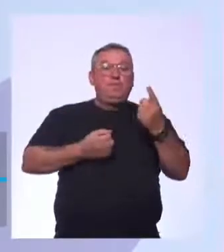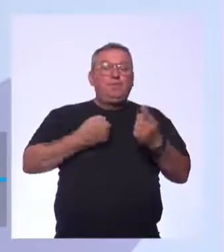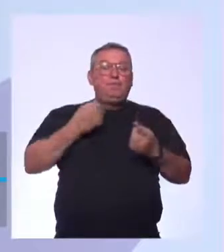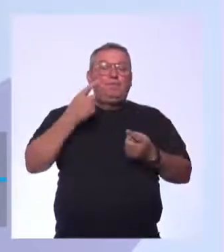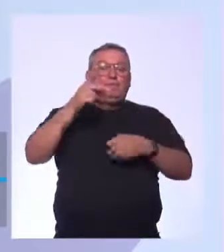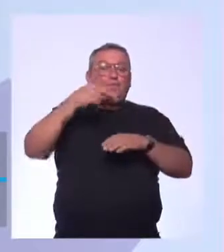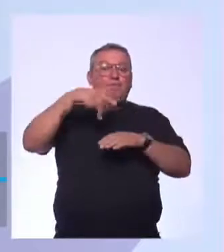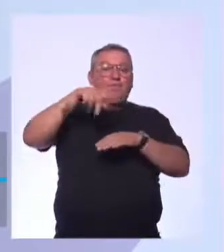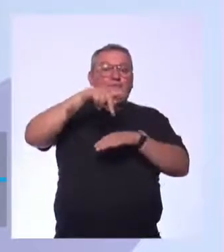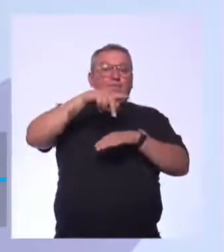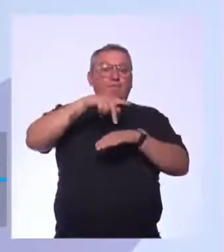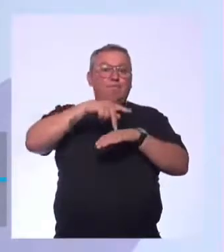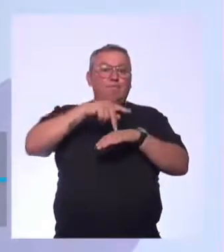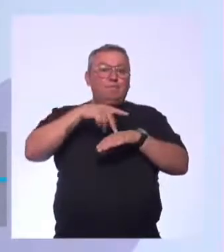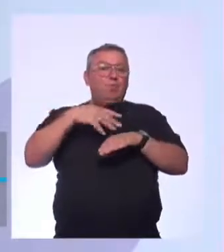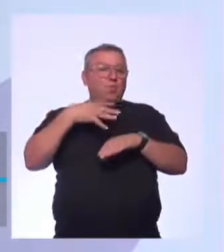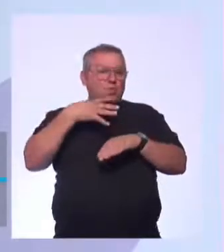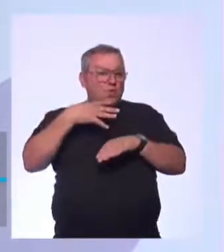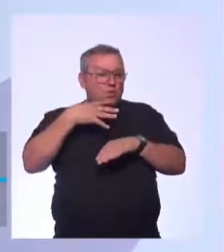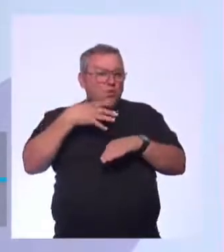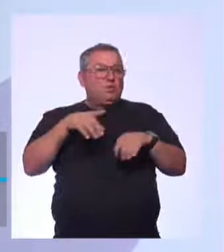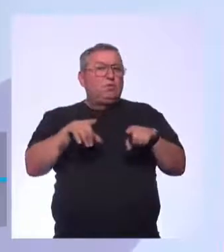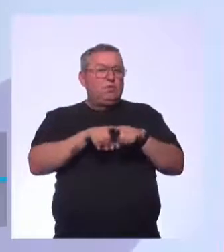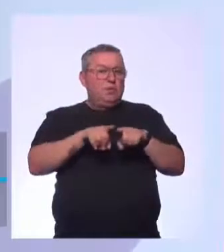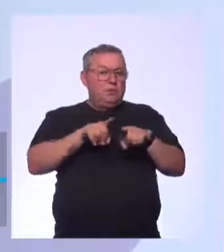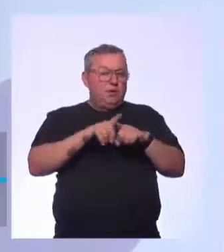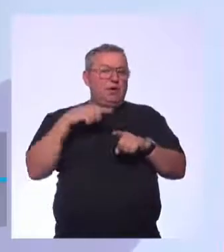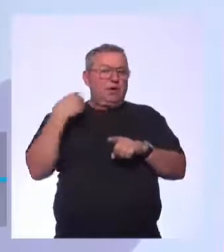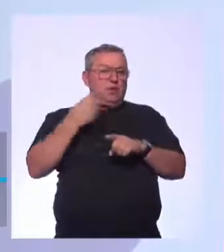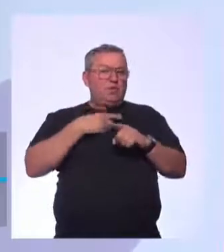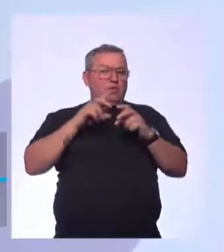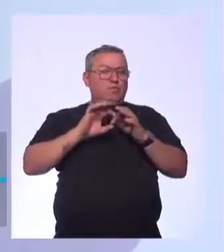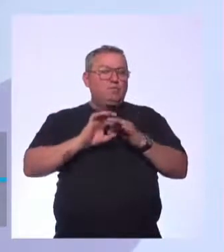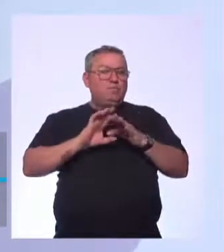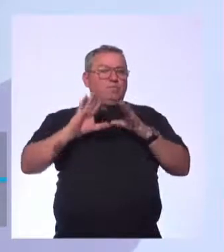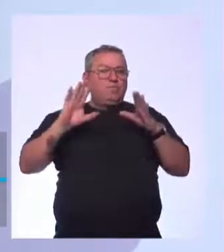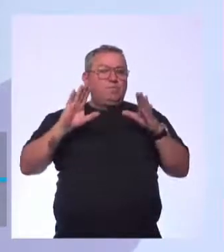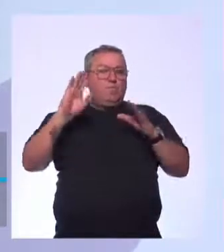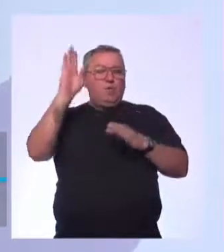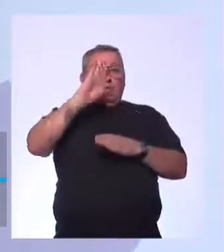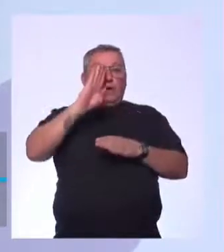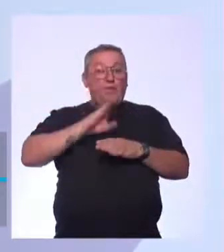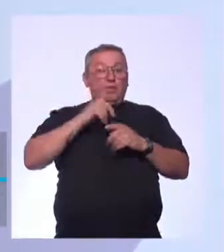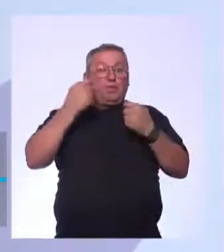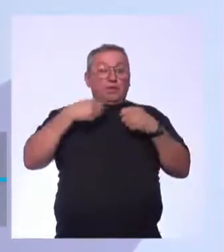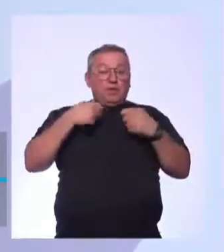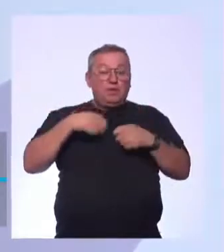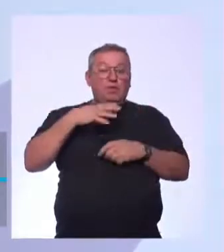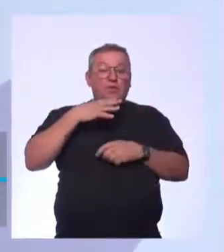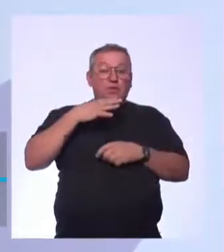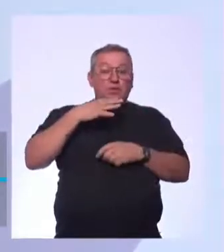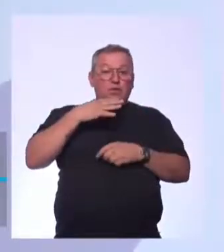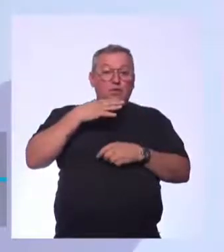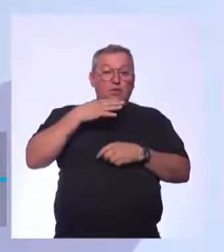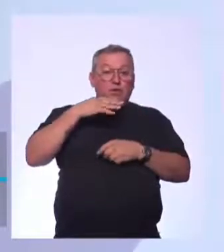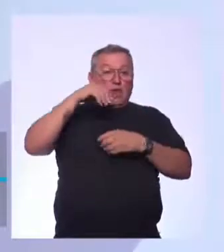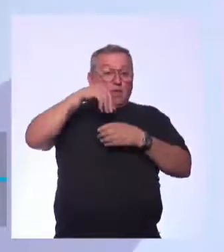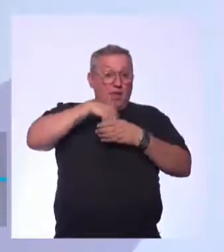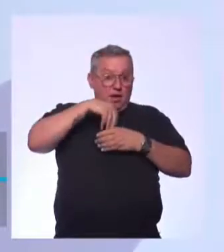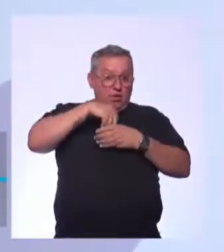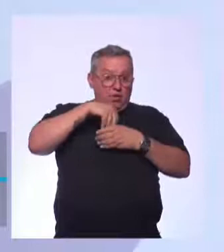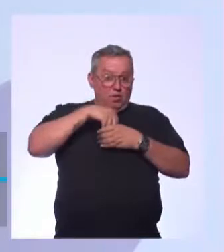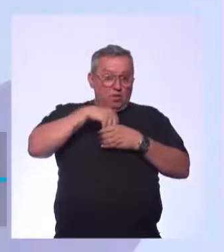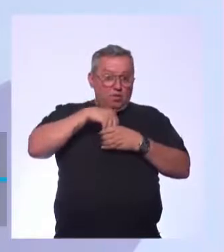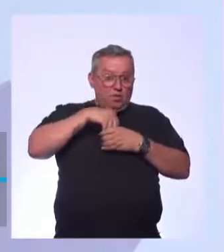alguns países reconhecessem a nossa independência. Então, o Brasil ele precisou de reconhecimento interno